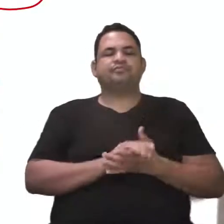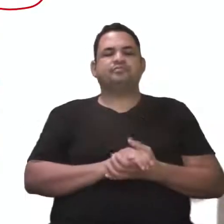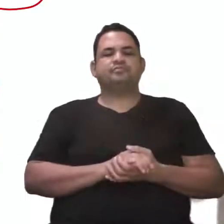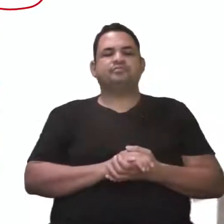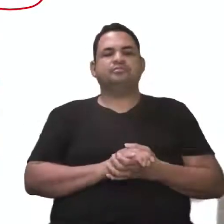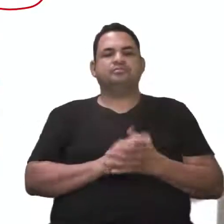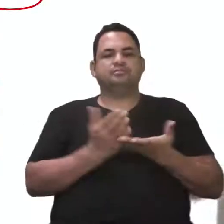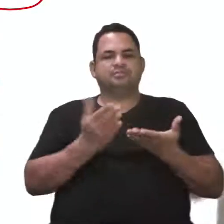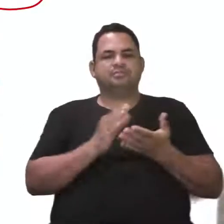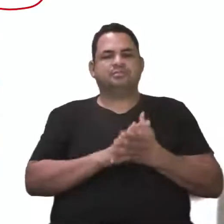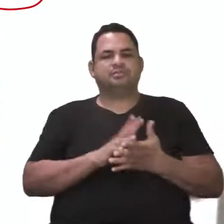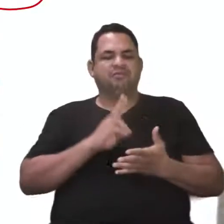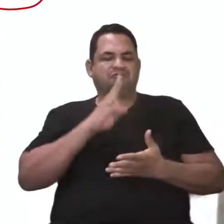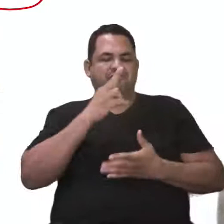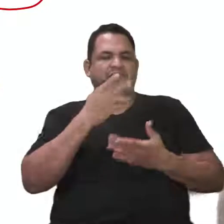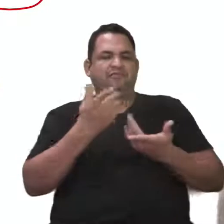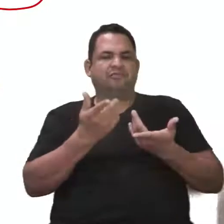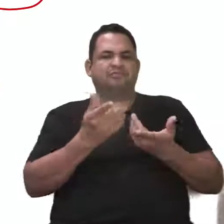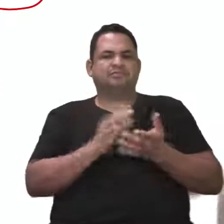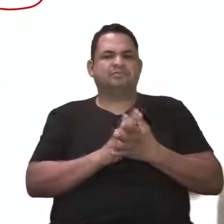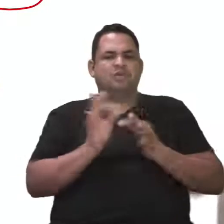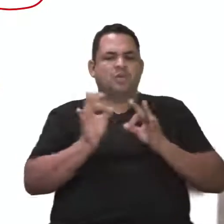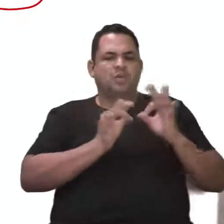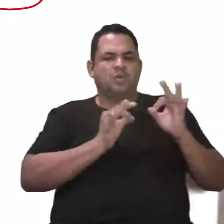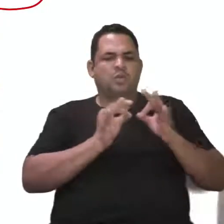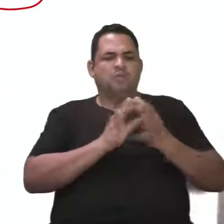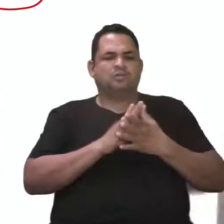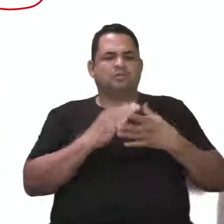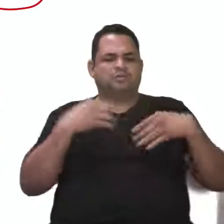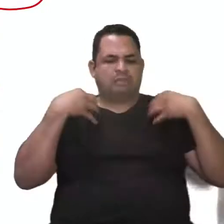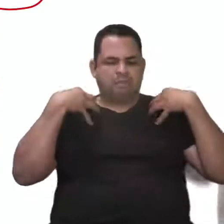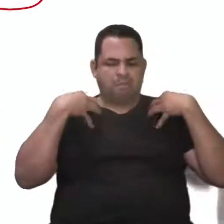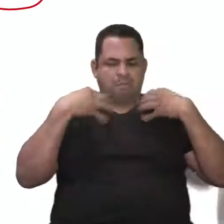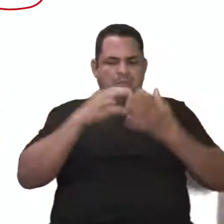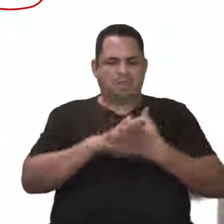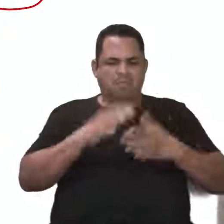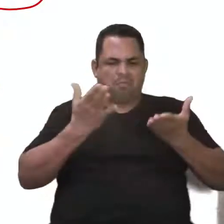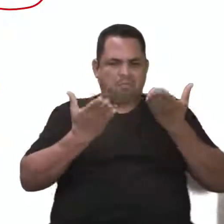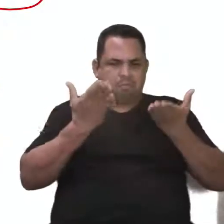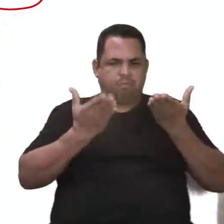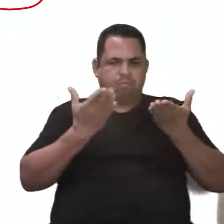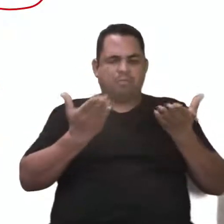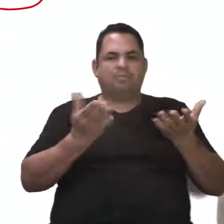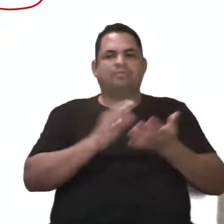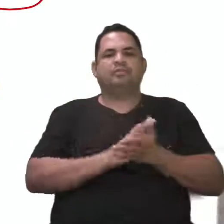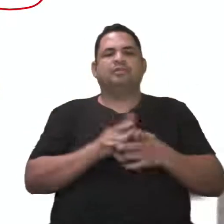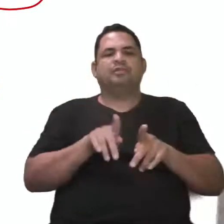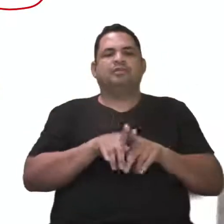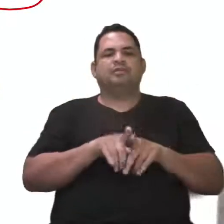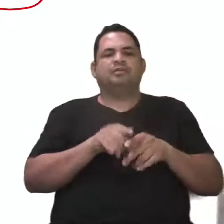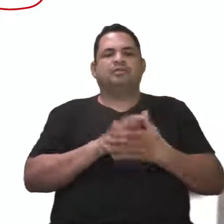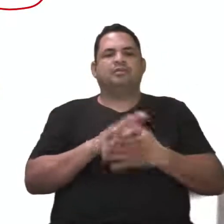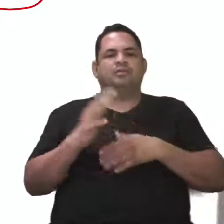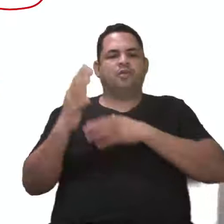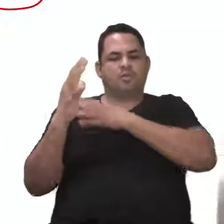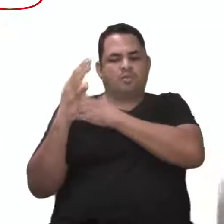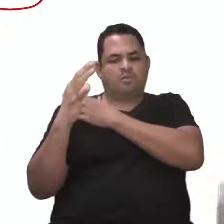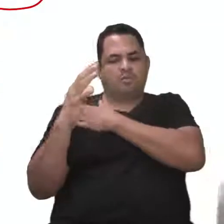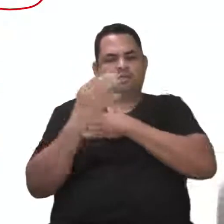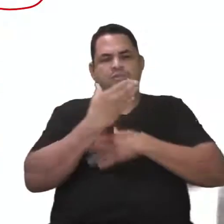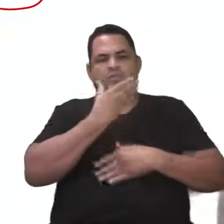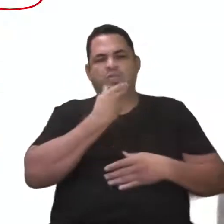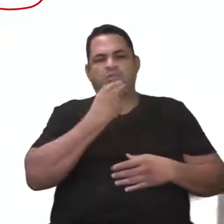que, são extremamente fortes. São animais preparados para carregar grandes cargas, né? Aí a gente tem aqui, ó, o braço do